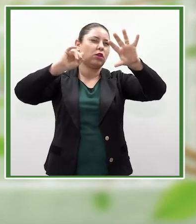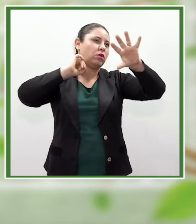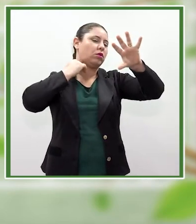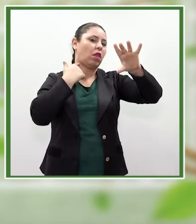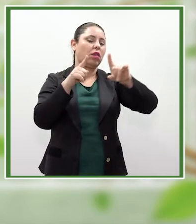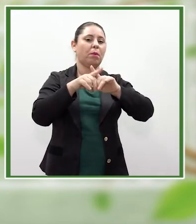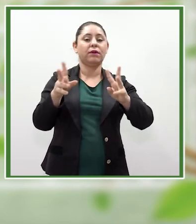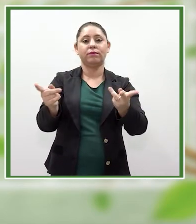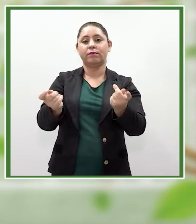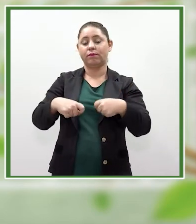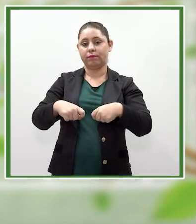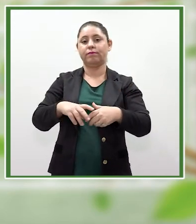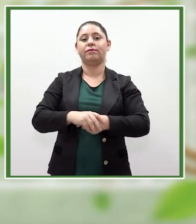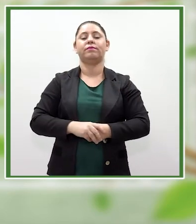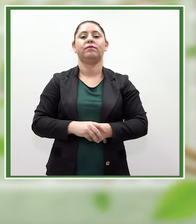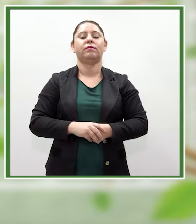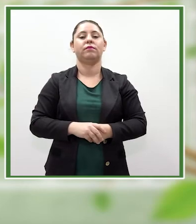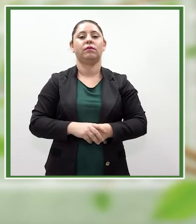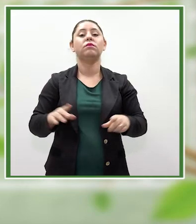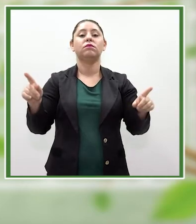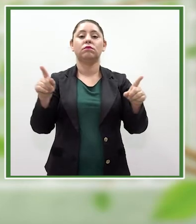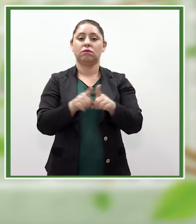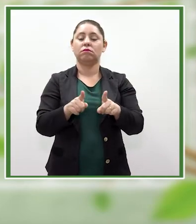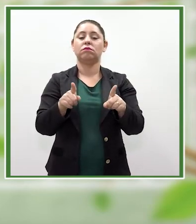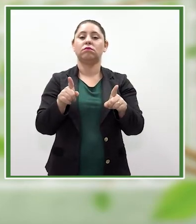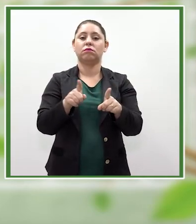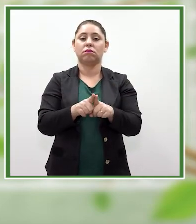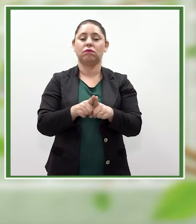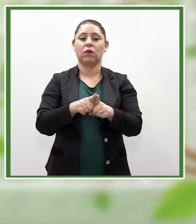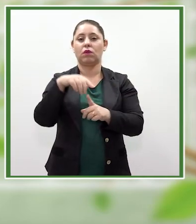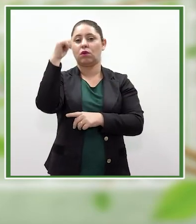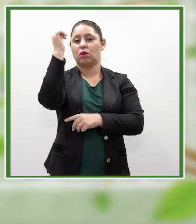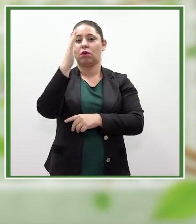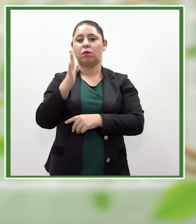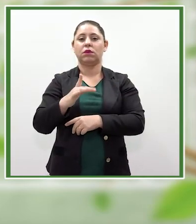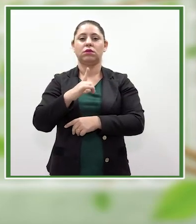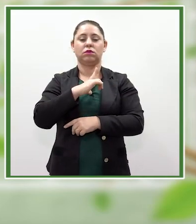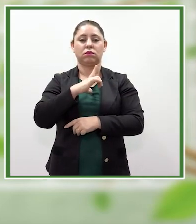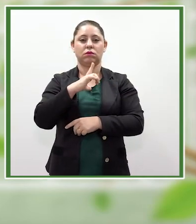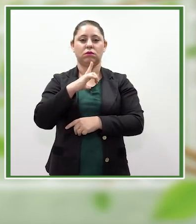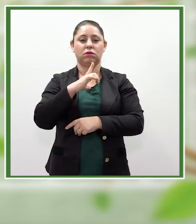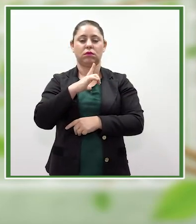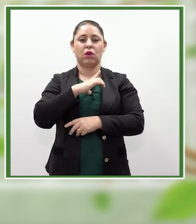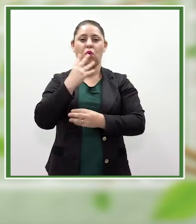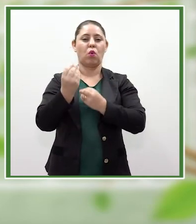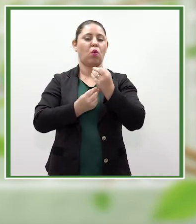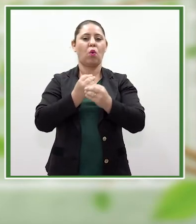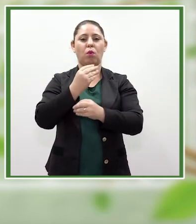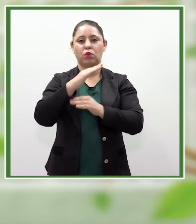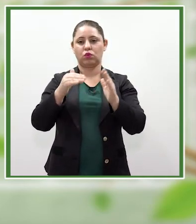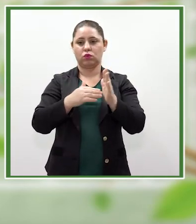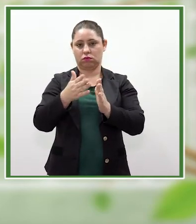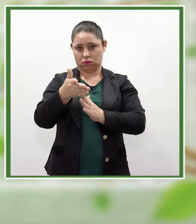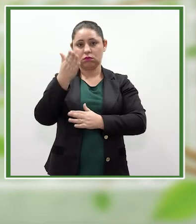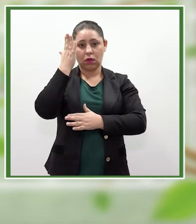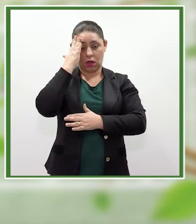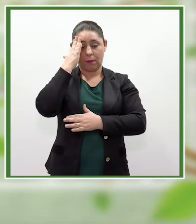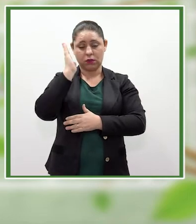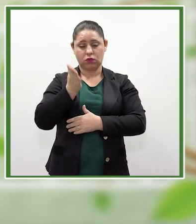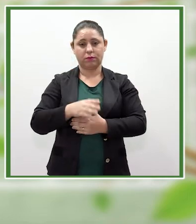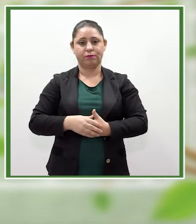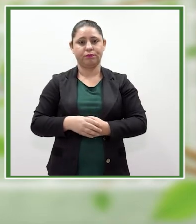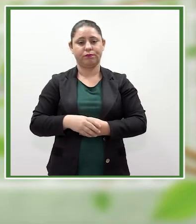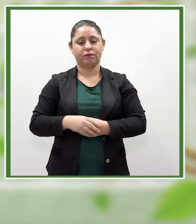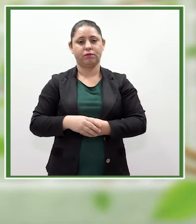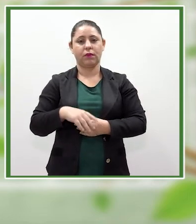sistemas mais eficientes e mais produtivos. E também o Brasil possui, né, como